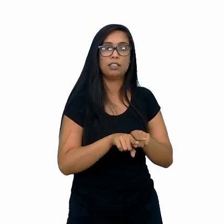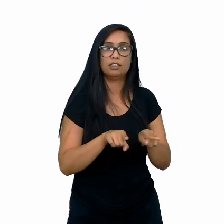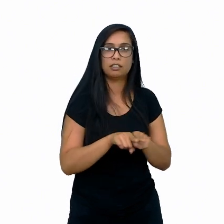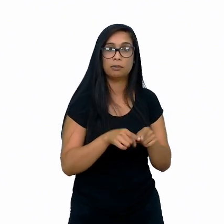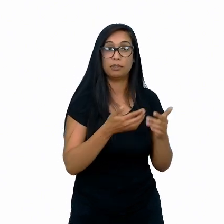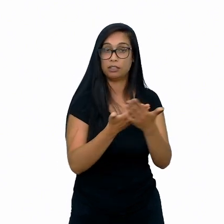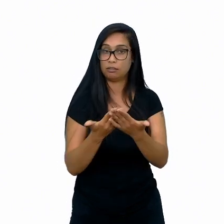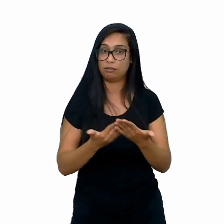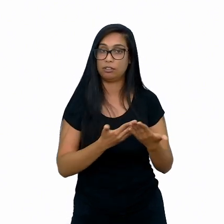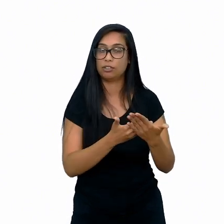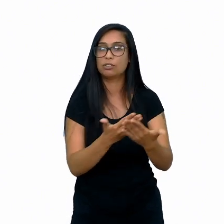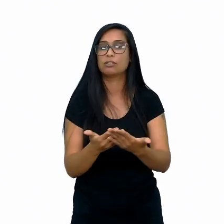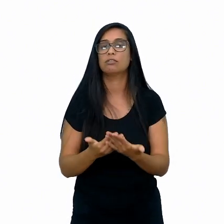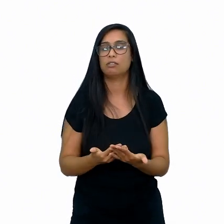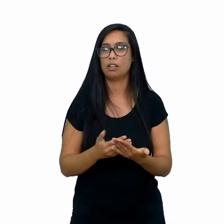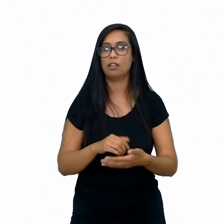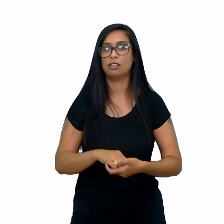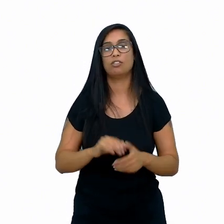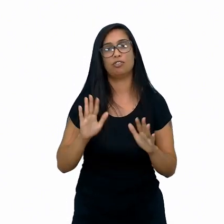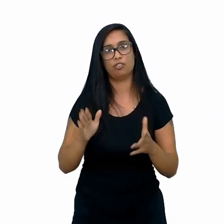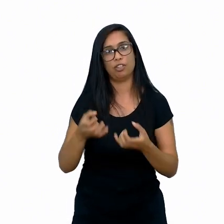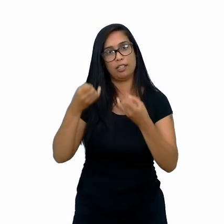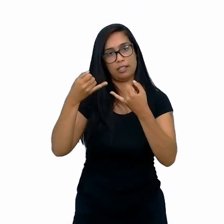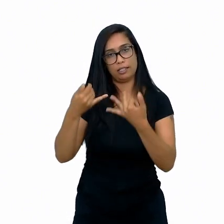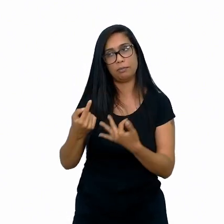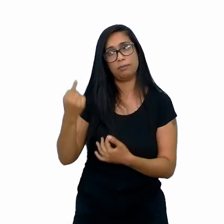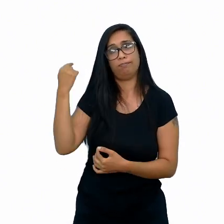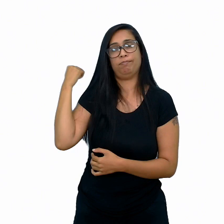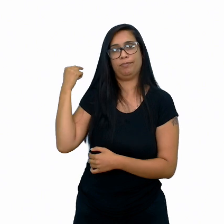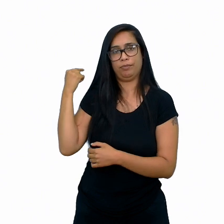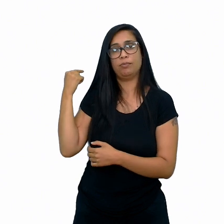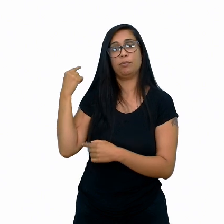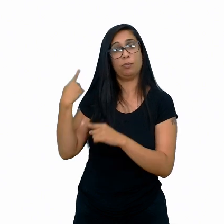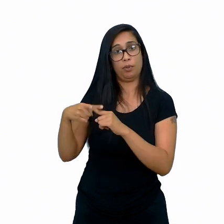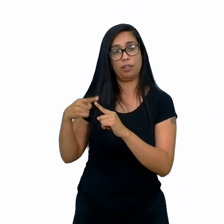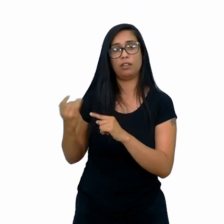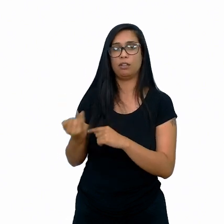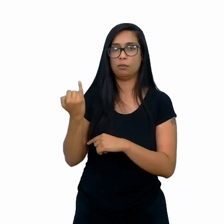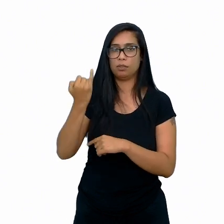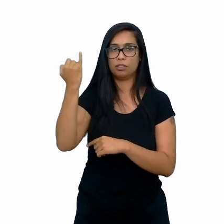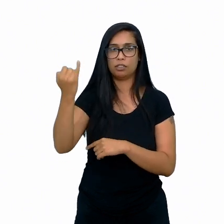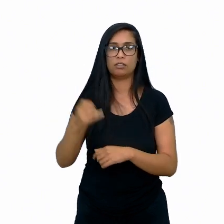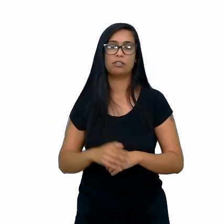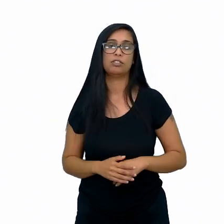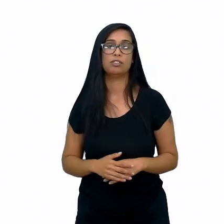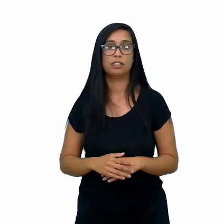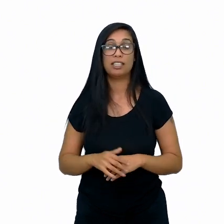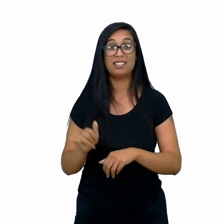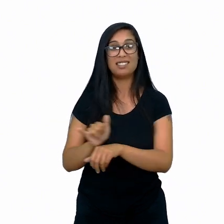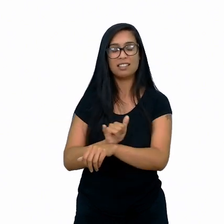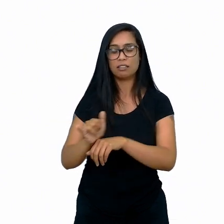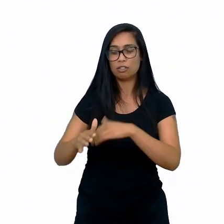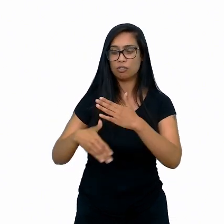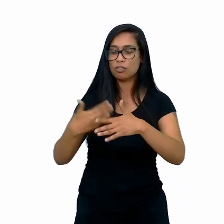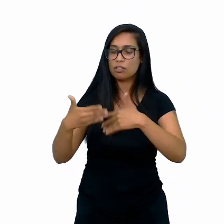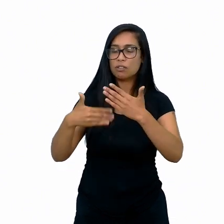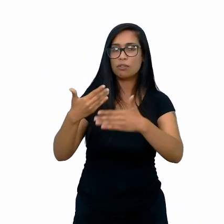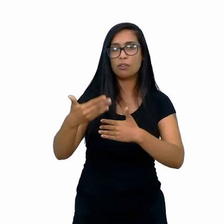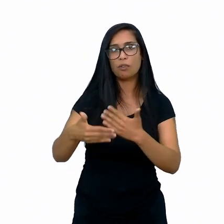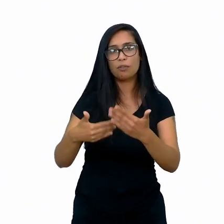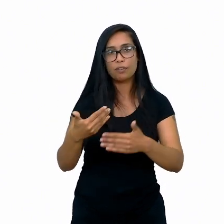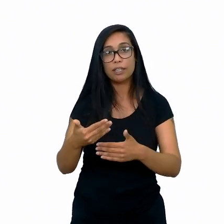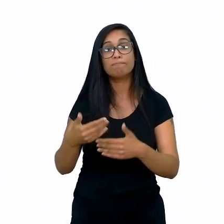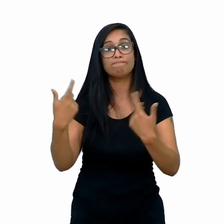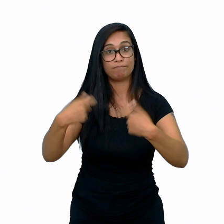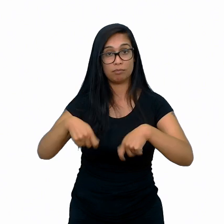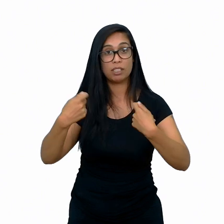gente ressaltou a importância lá atrás. Desenvolver estratégias para compreender